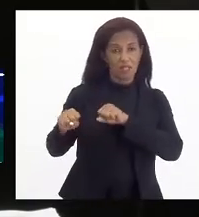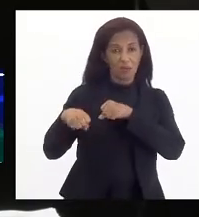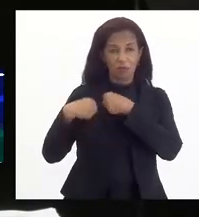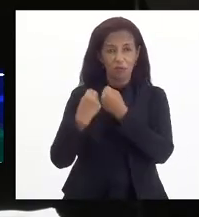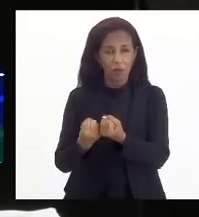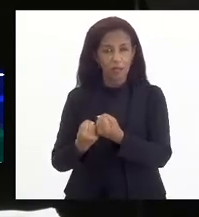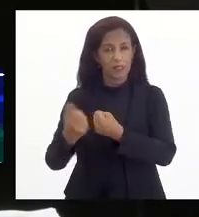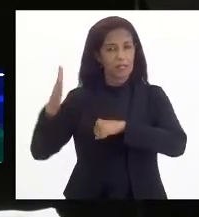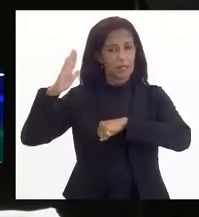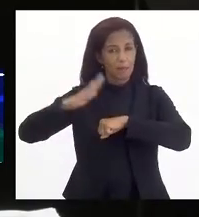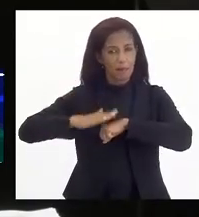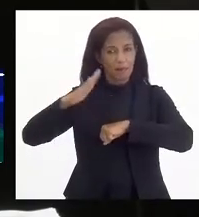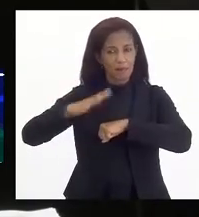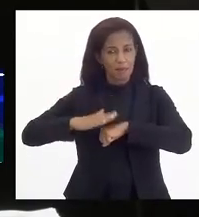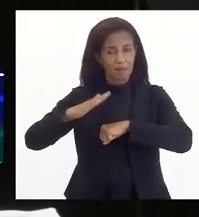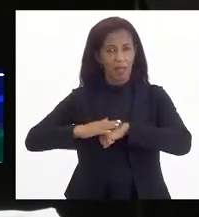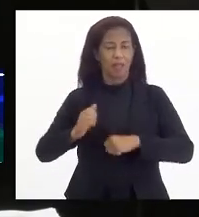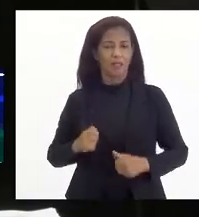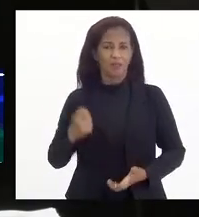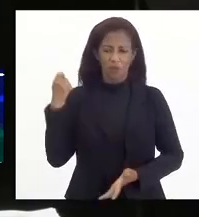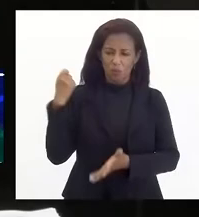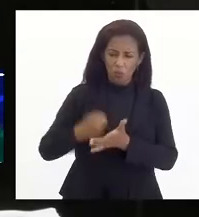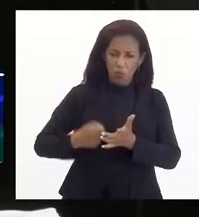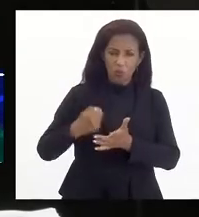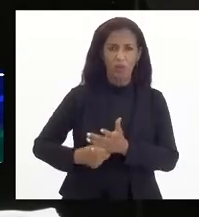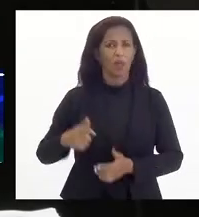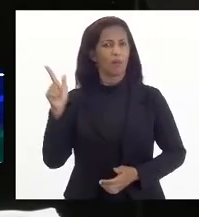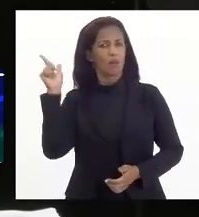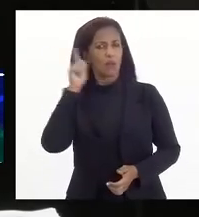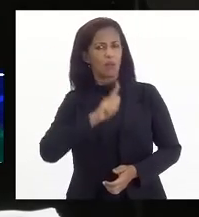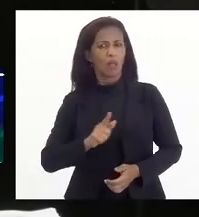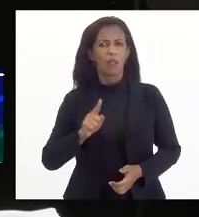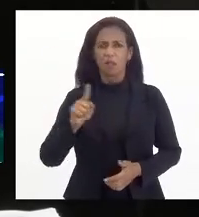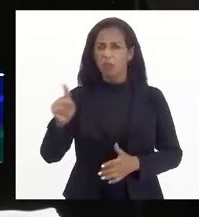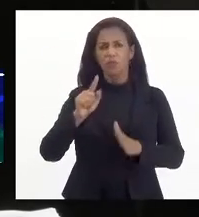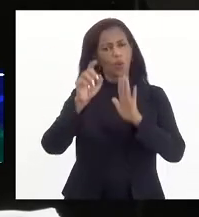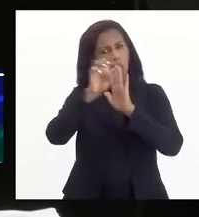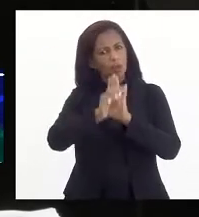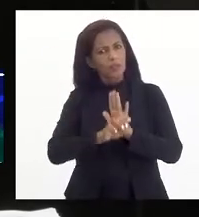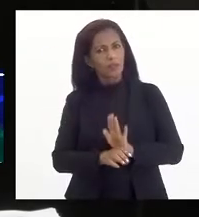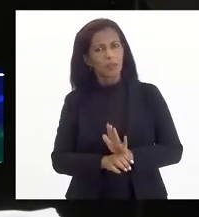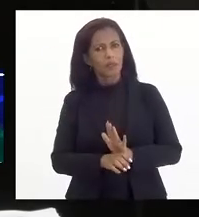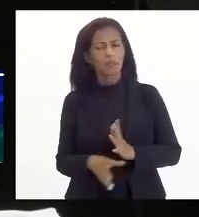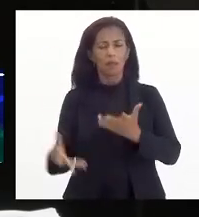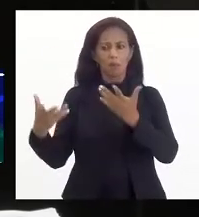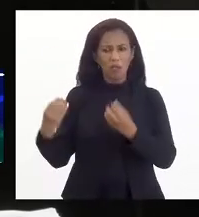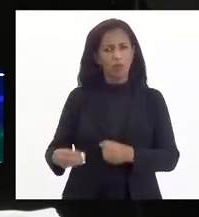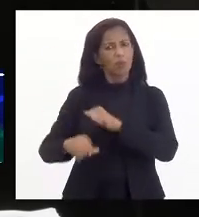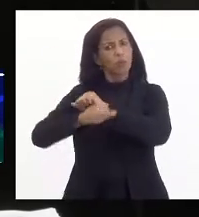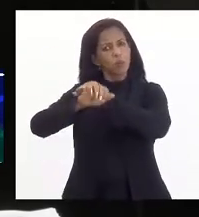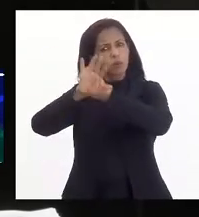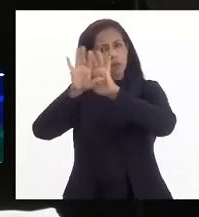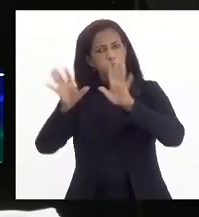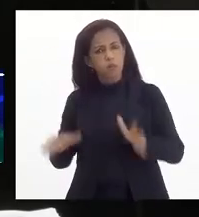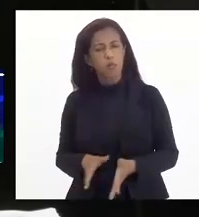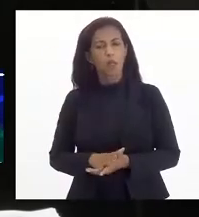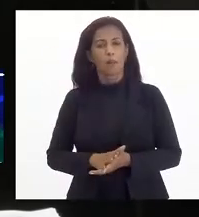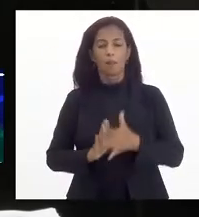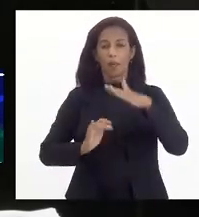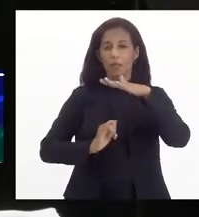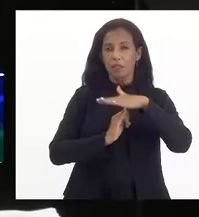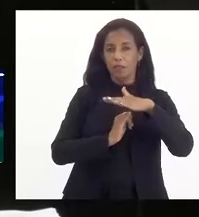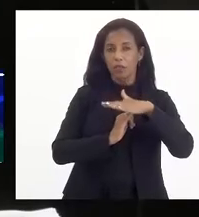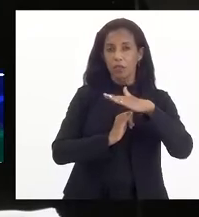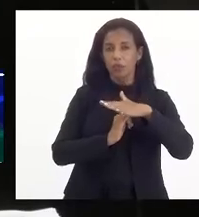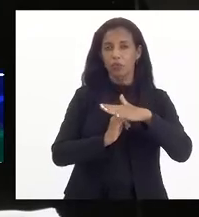a cada vez mais e vamos lutar para que isso aconteça deputados Paulo não só quase emendas Vamos colocar Claro para as instituições